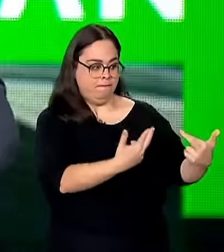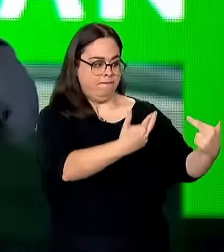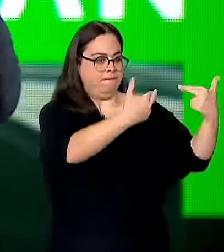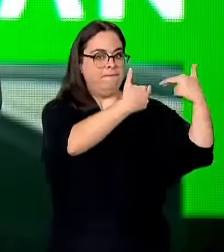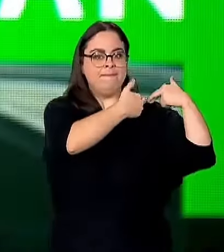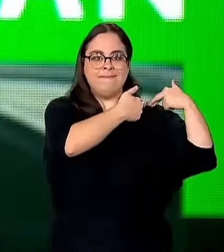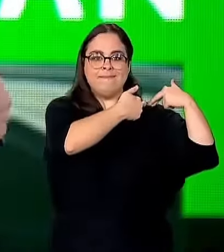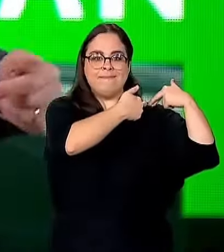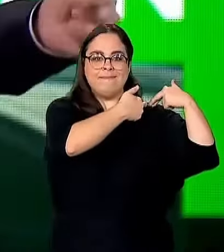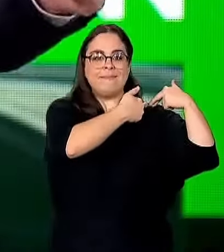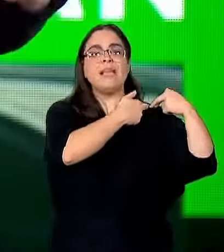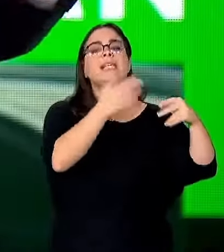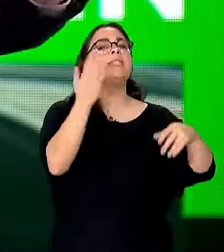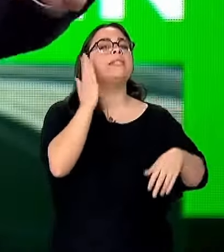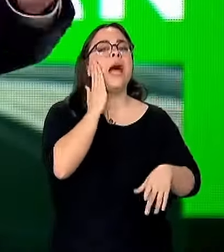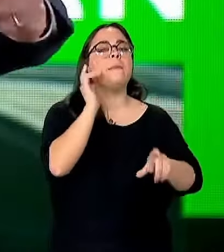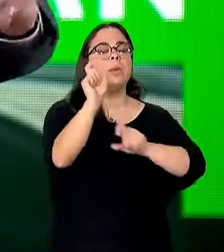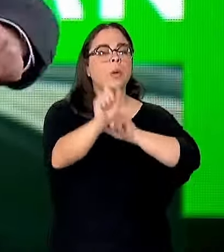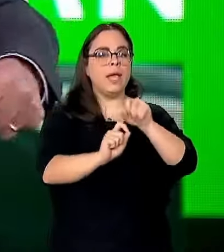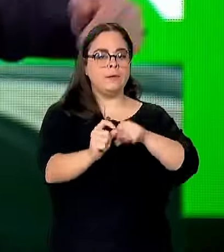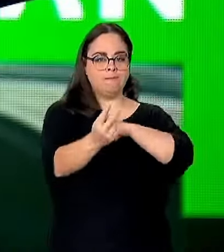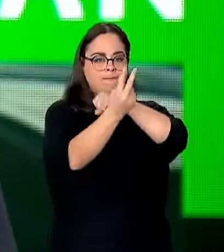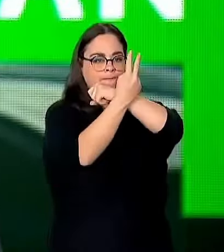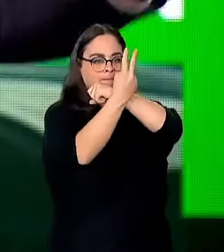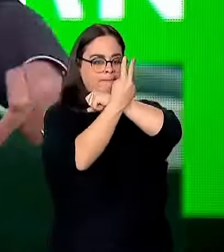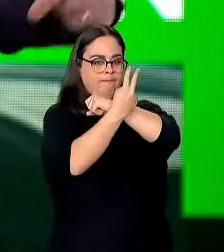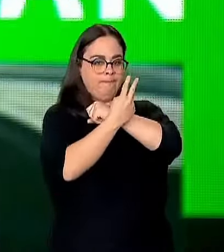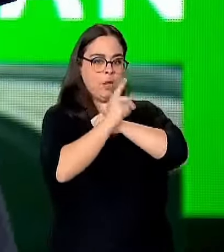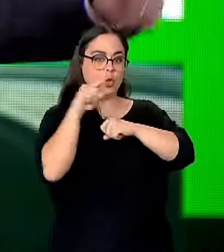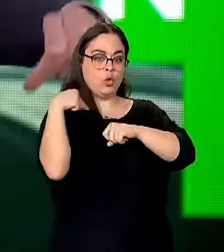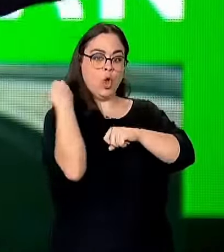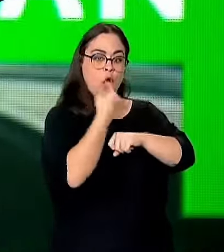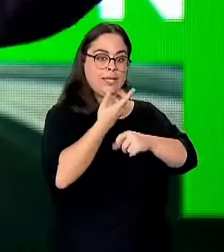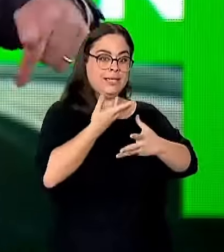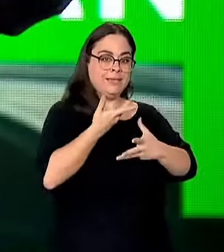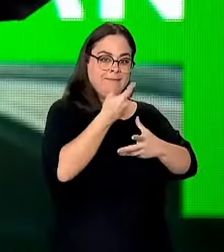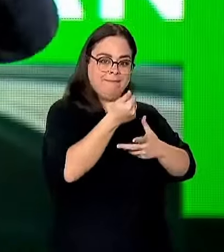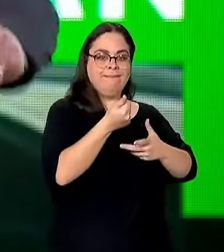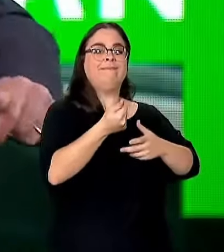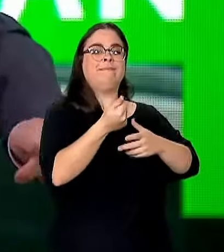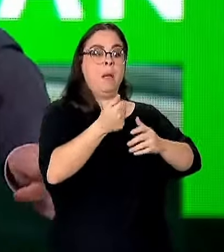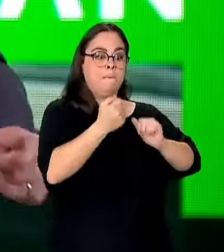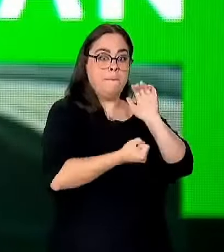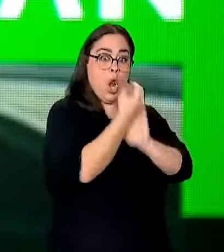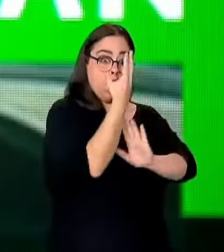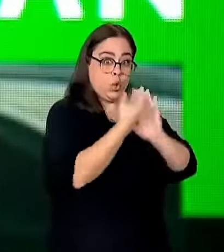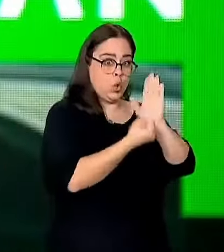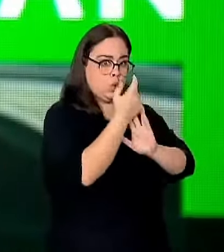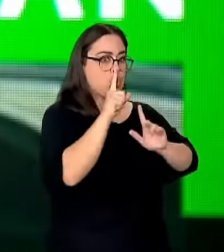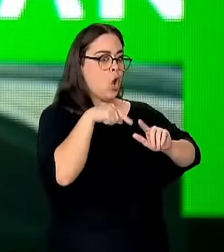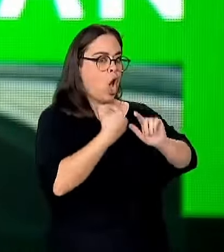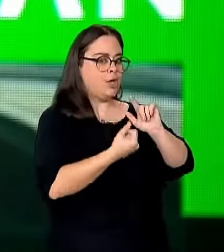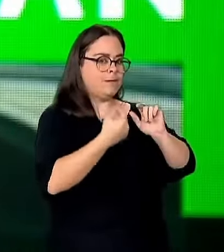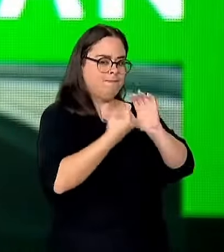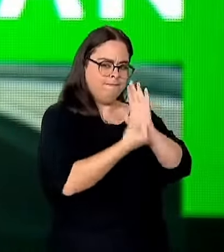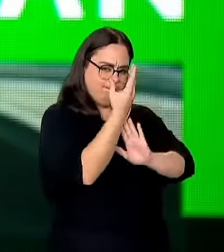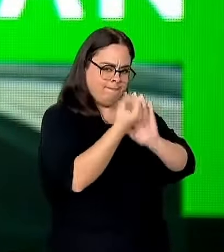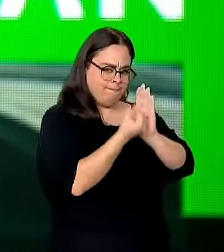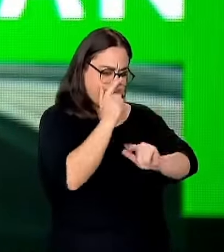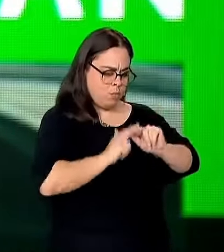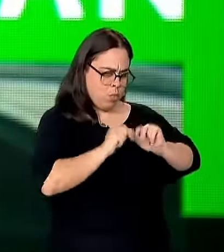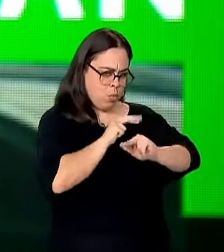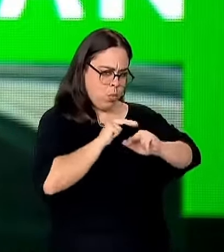que sabem que hoje o cuidado que a gente tiver com a qualidade do produto que a gente produzir, o cuidado que a gente tiver